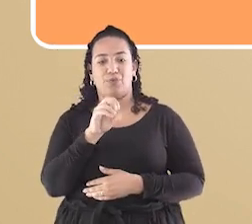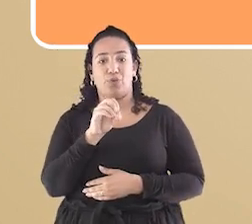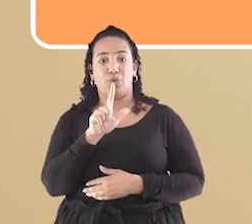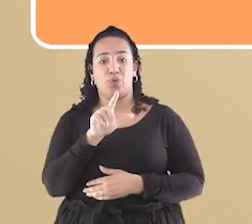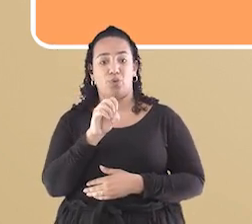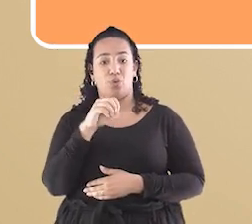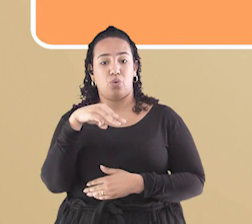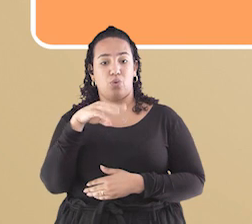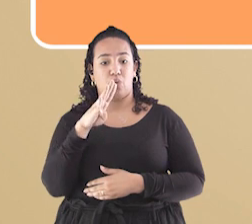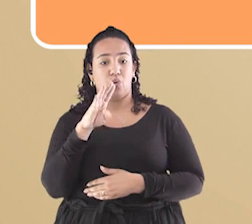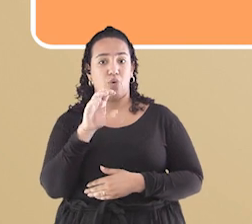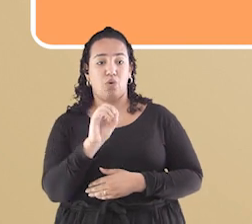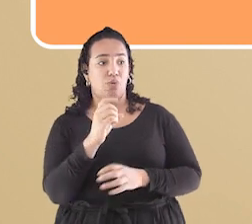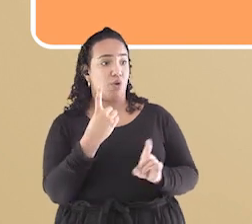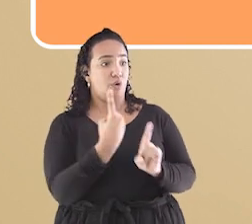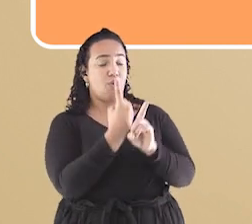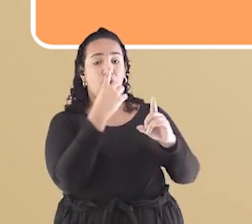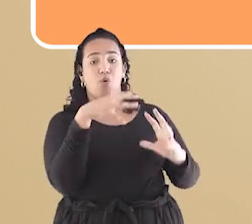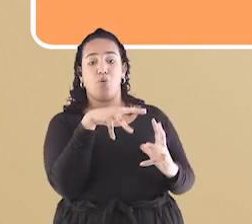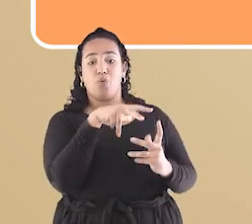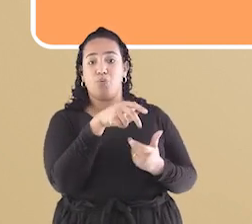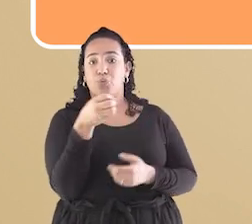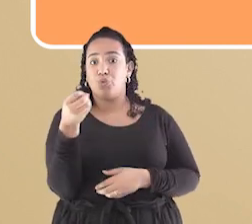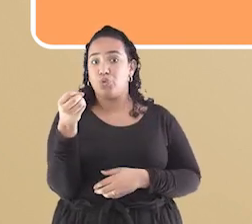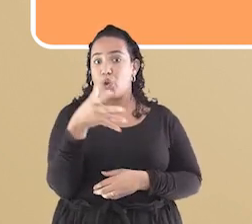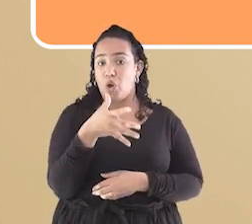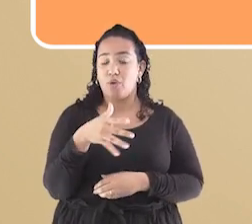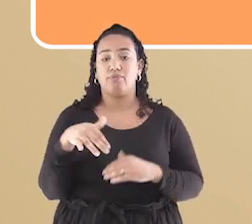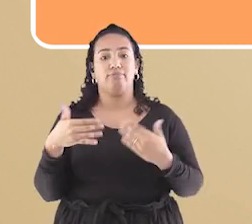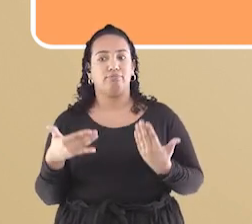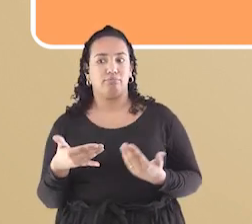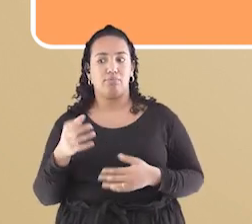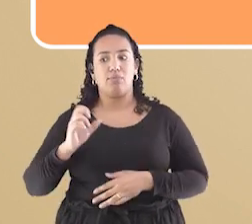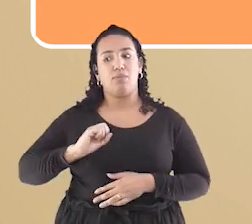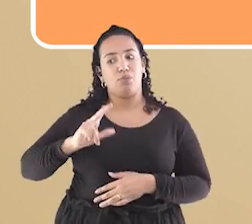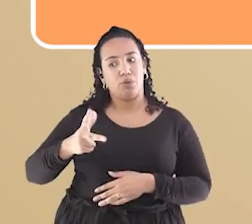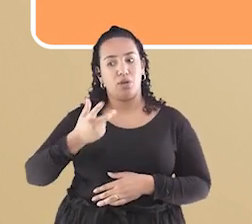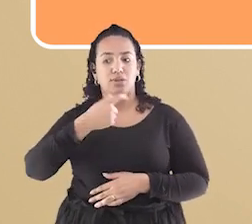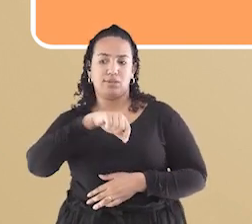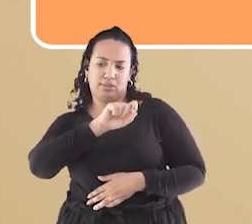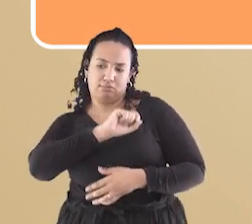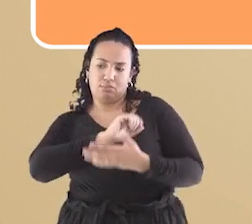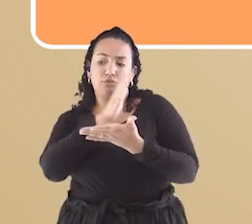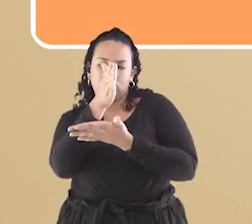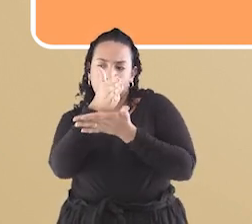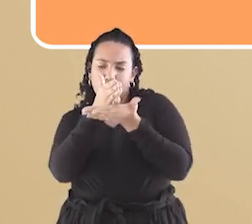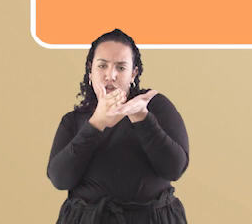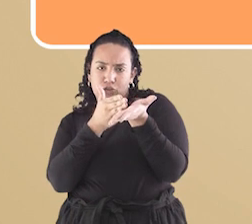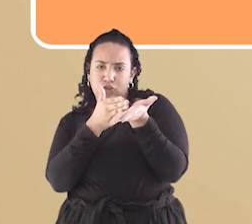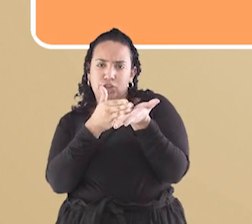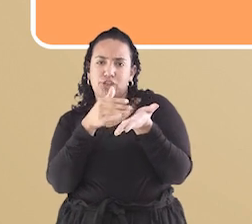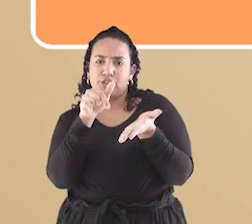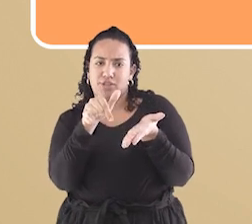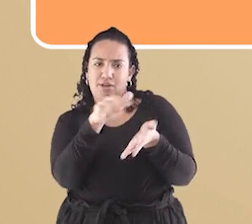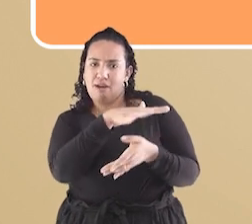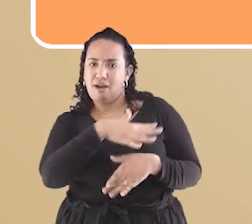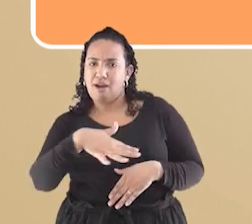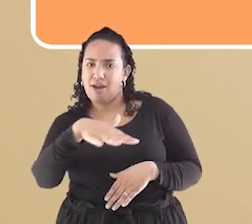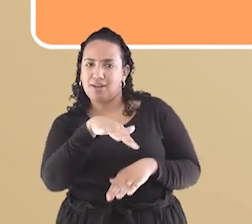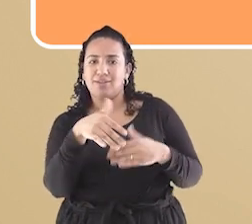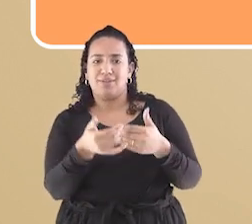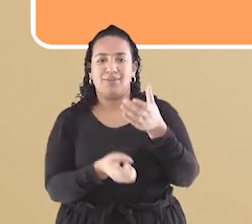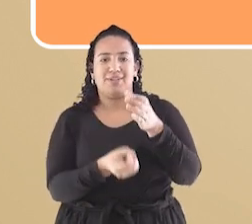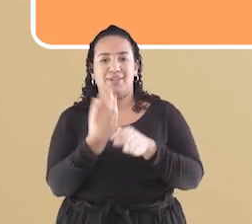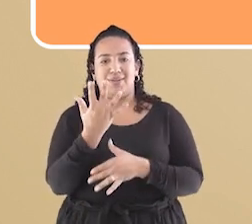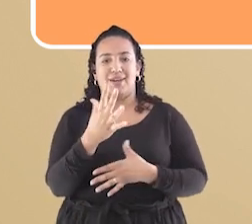o Novo Mundo. Claro que os espanhóis e portugueses trataram de dividir as terras recém-descobertas, sendo responsáveis pela criação da